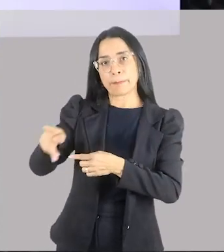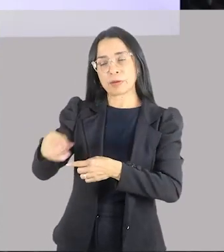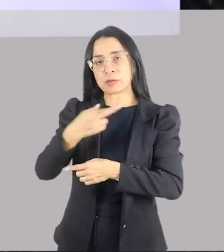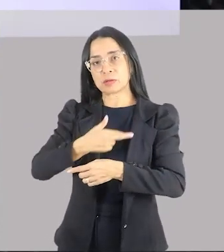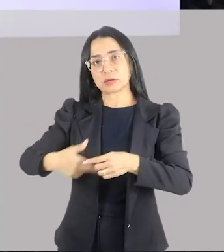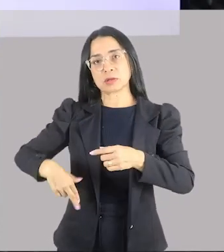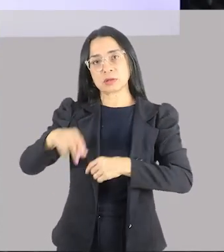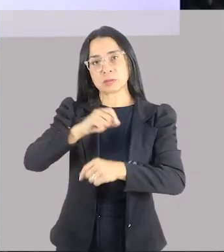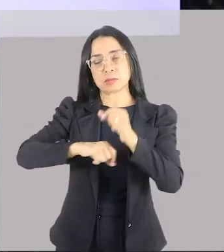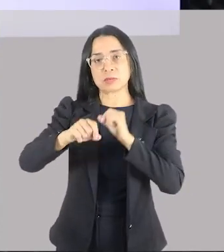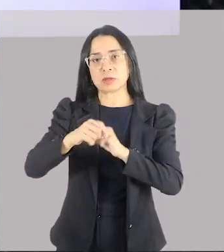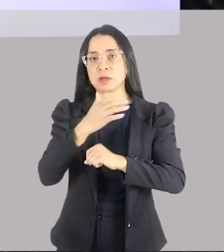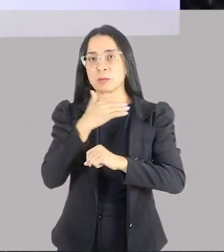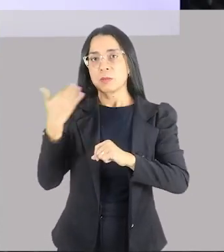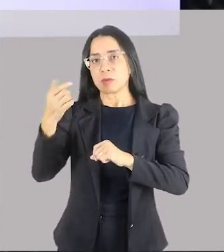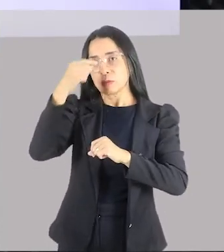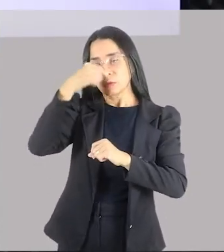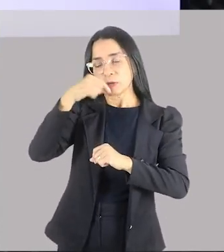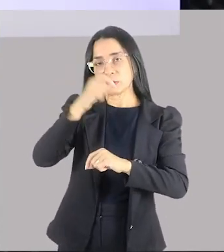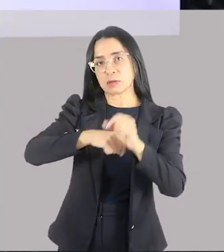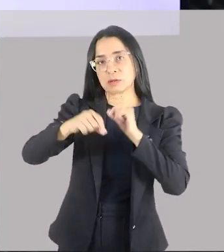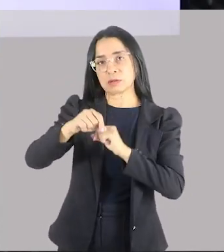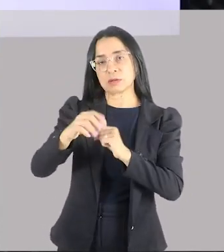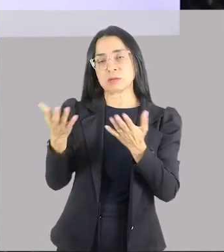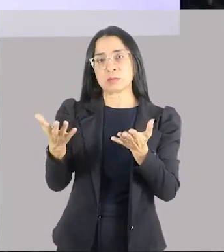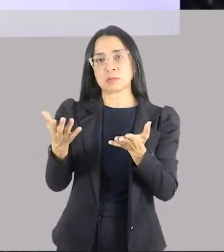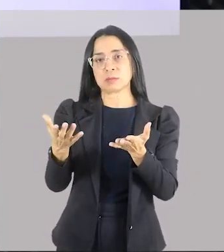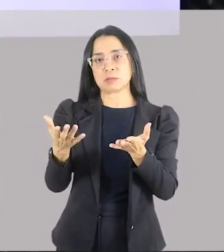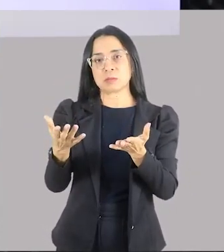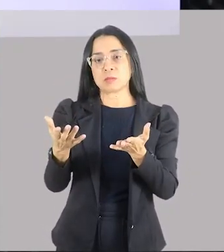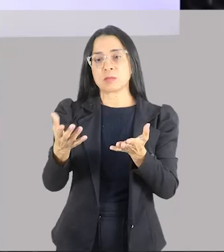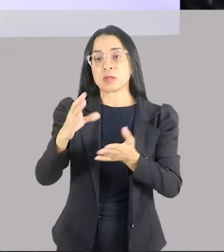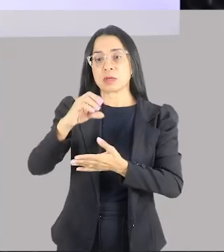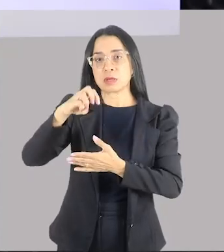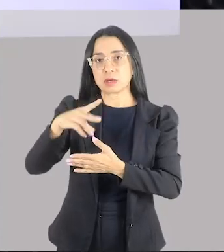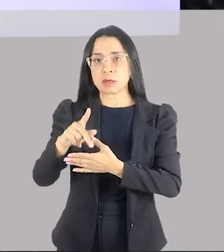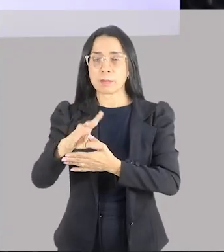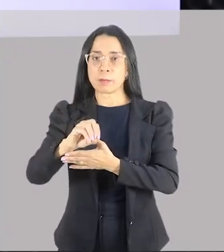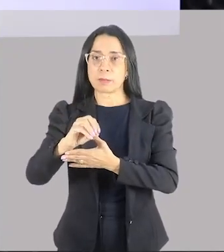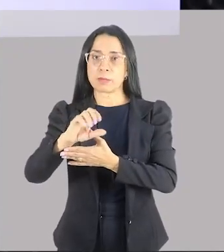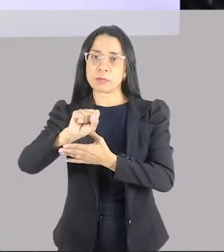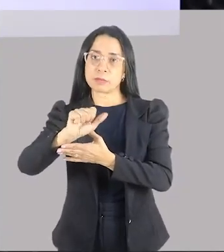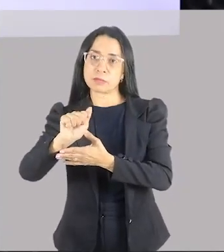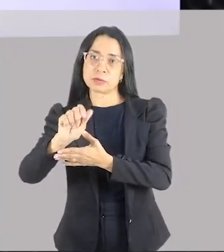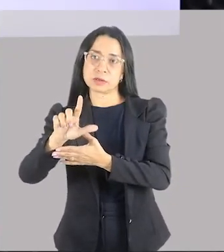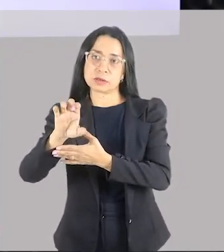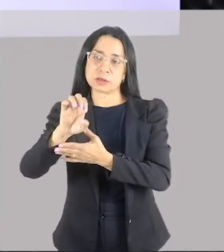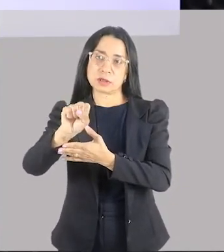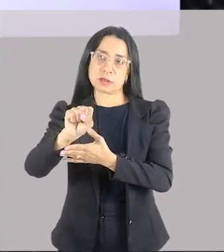como Campos Salles, certo? Foi acometido da gripe espanhola, acabou falecendo. Não pôde nem assumir na sua segunda